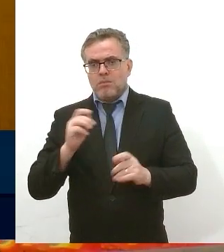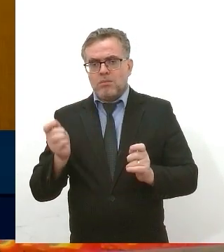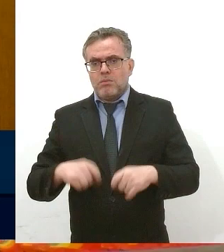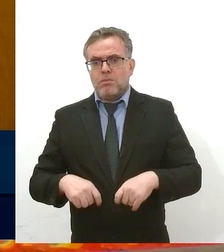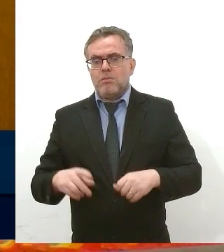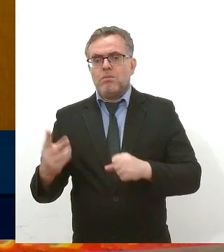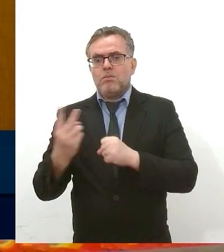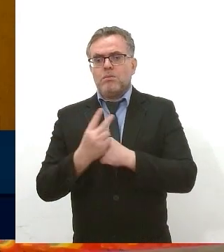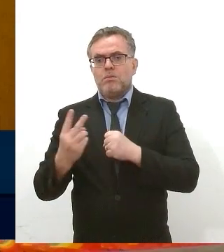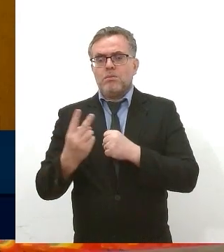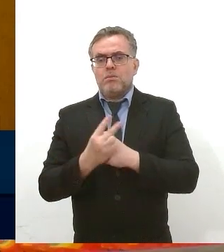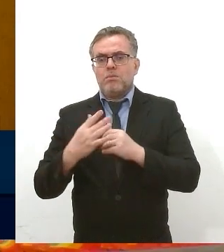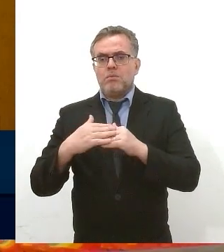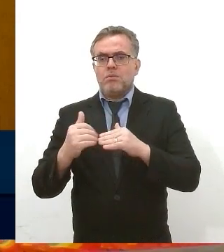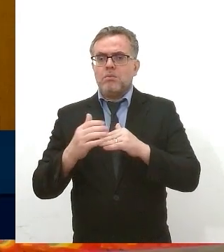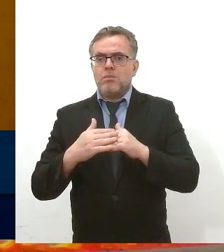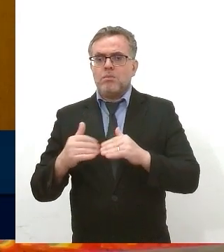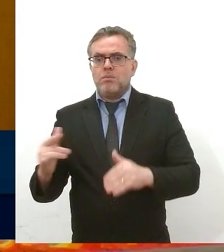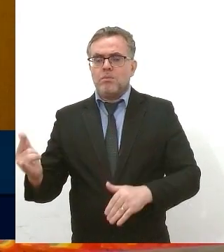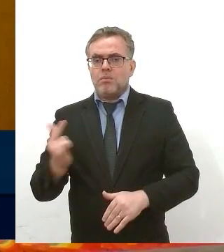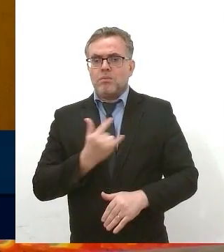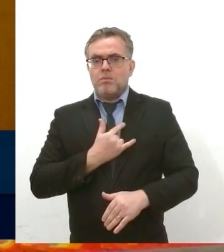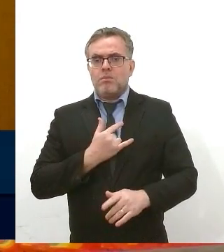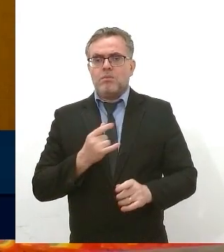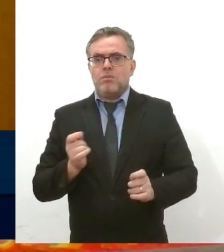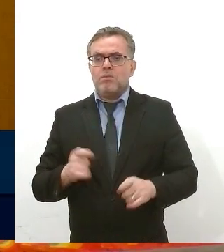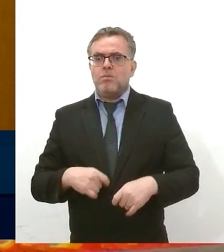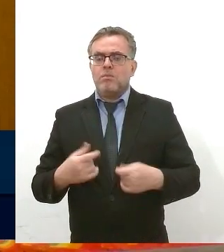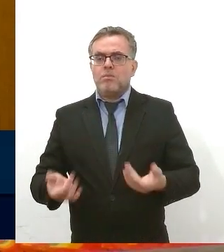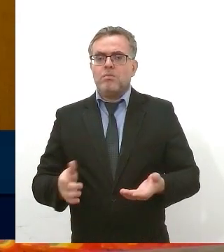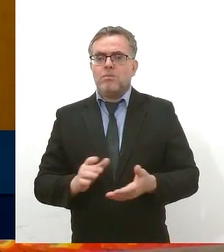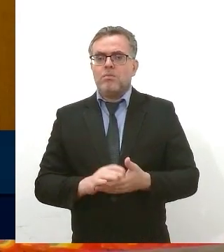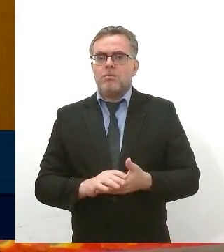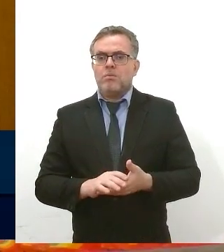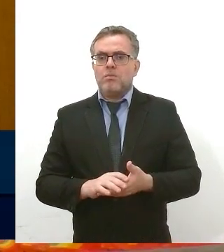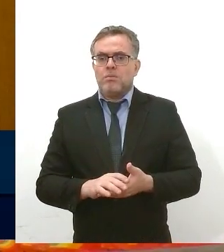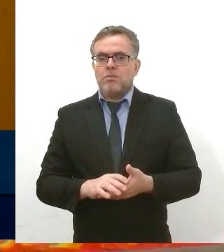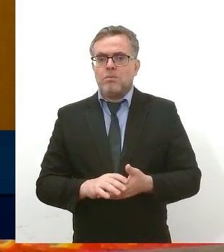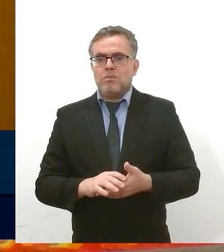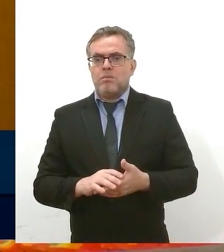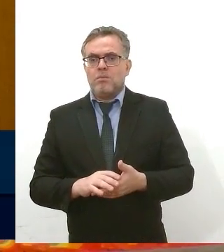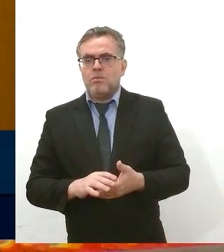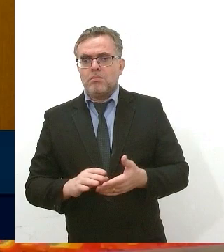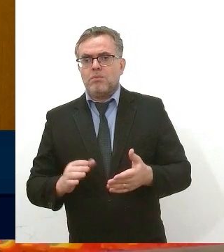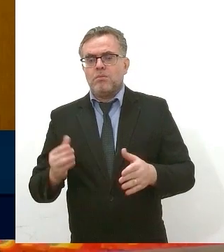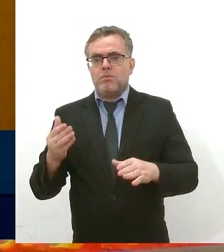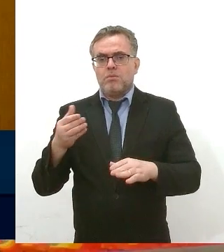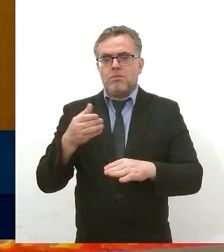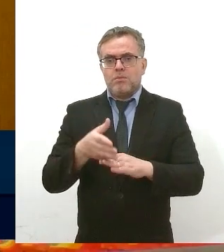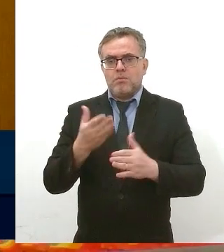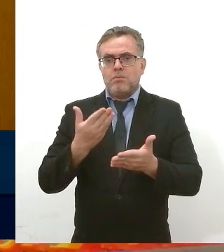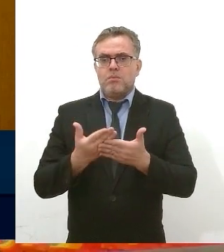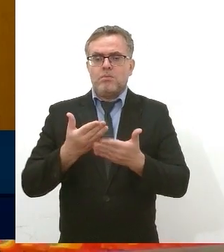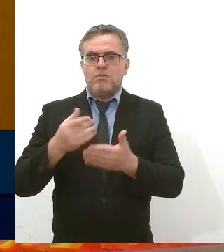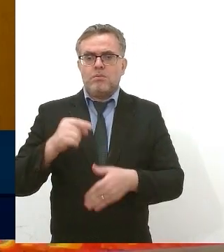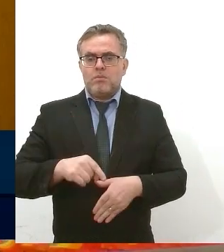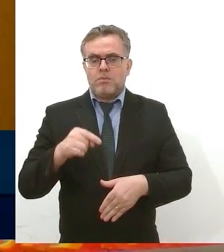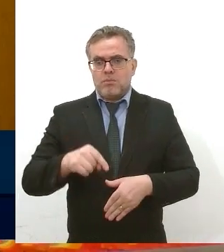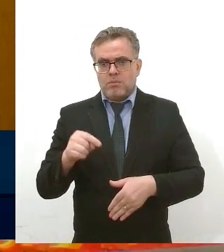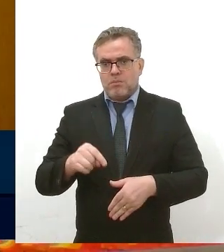amou incondicionalmente. Mas quando eu vim estudar aqui, com 11 anos, no colégio aqui do bairro Industrial,